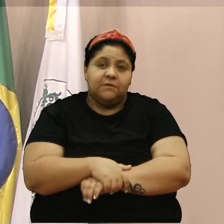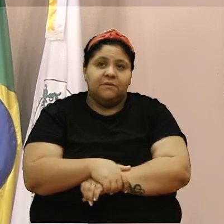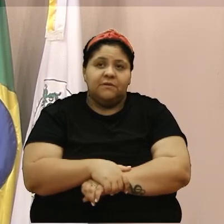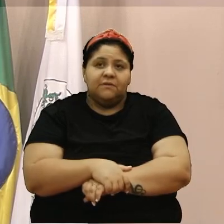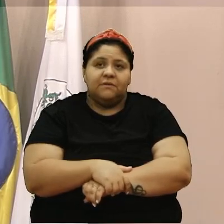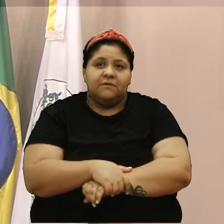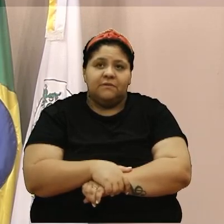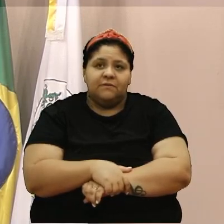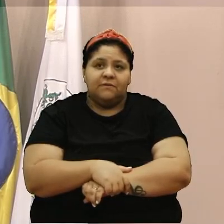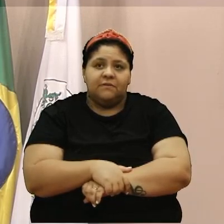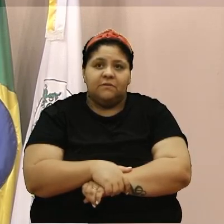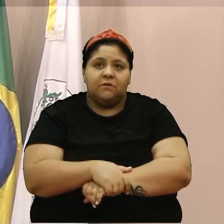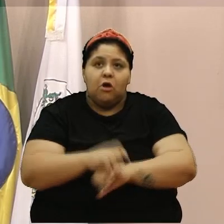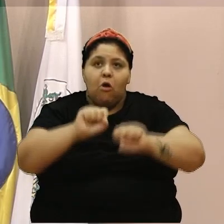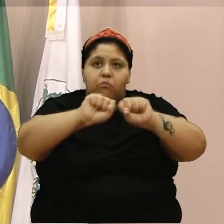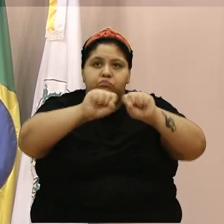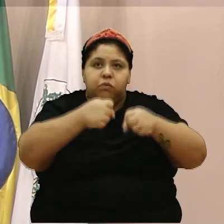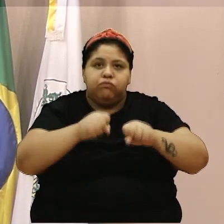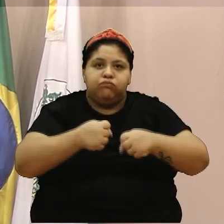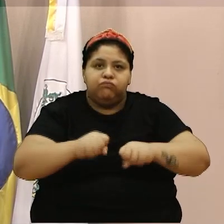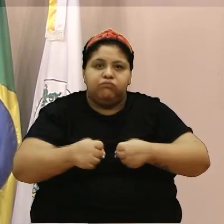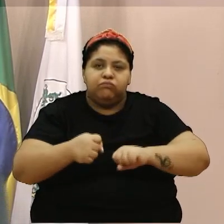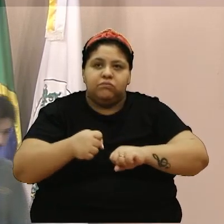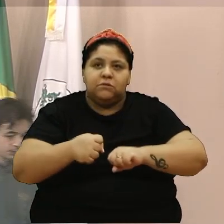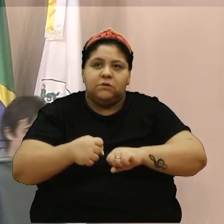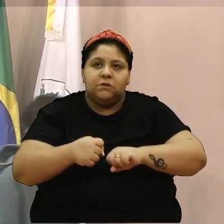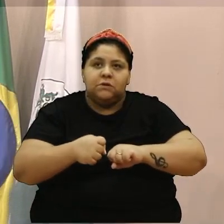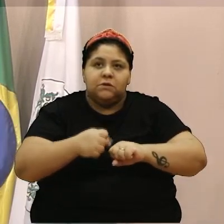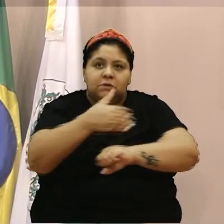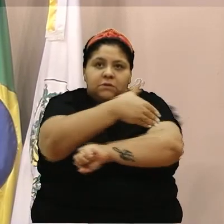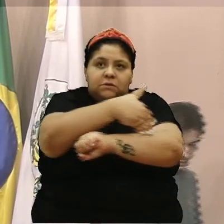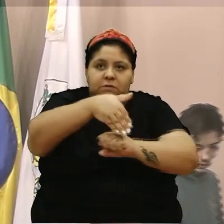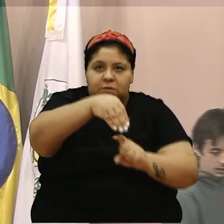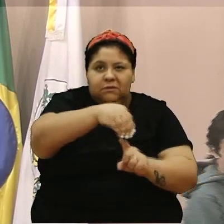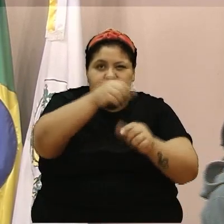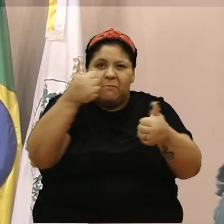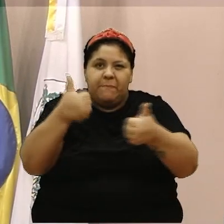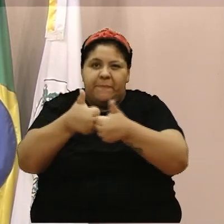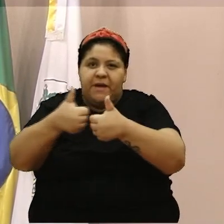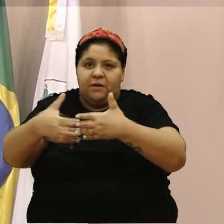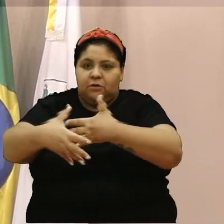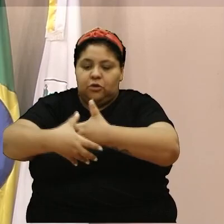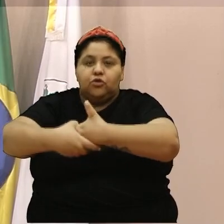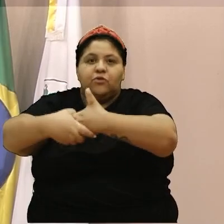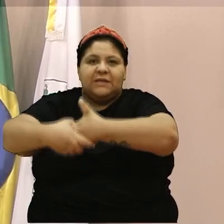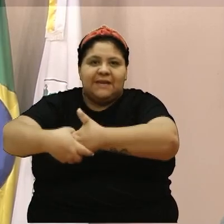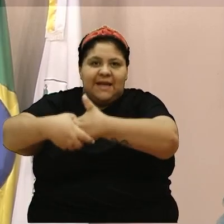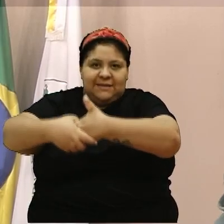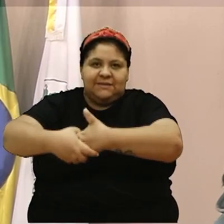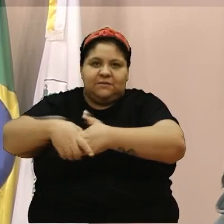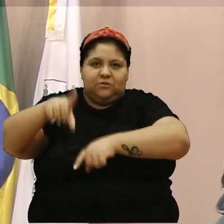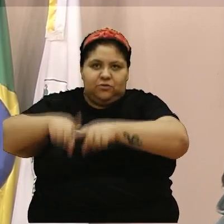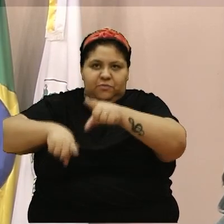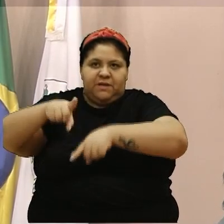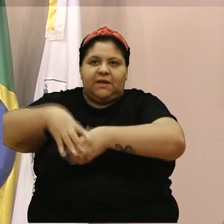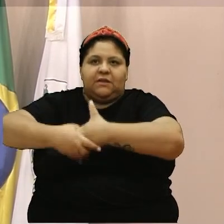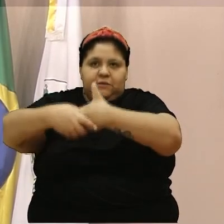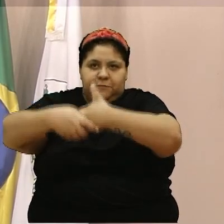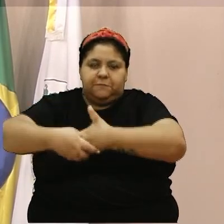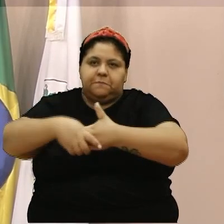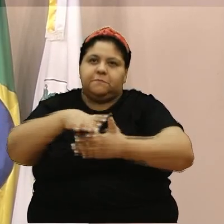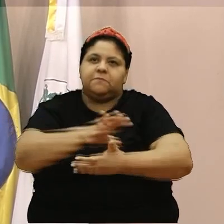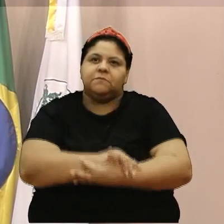A detonação é bem na avenida principal, bem pertinho do Andreassa, ali, para quem conhece a avenida. A detonação,